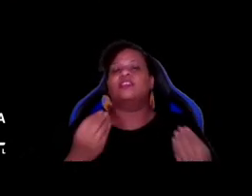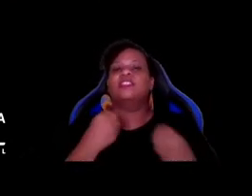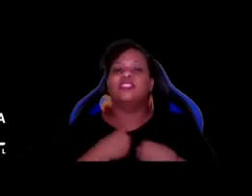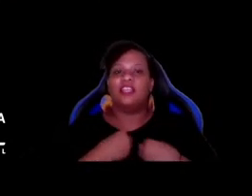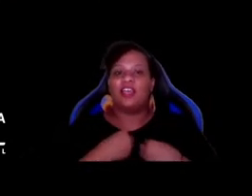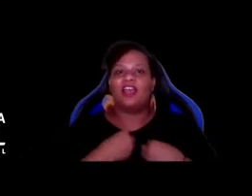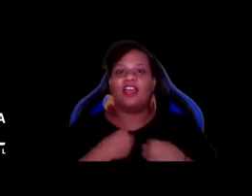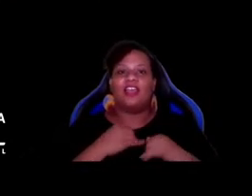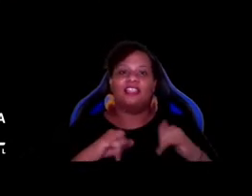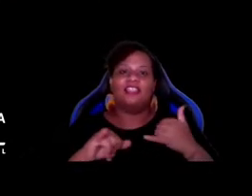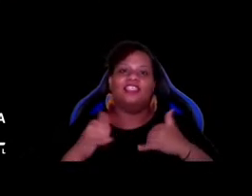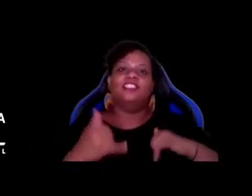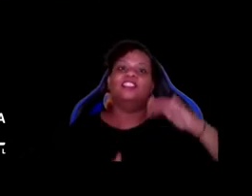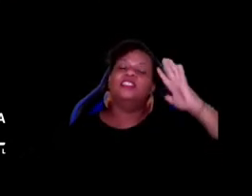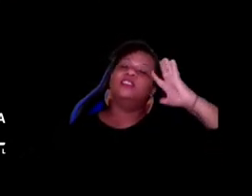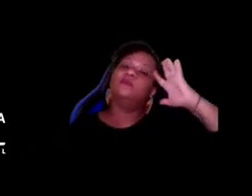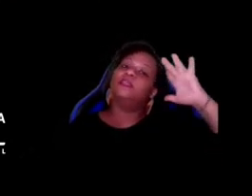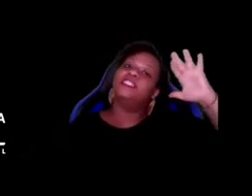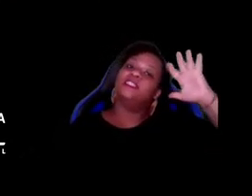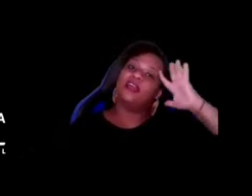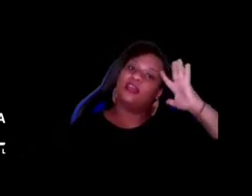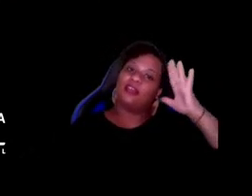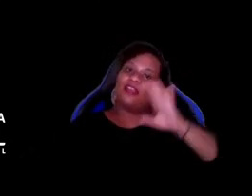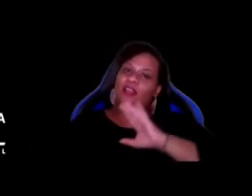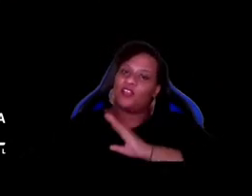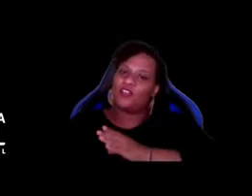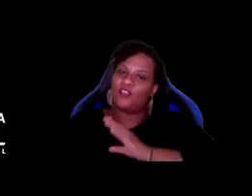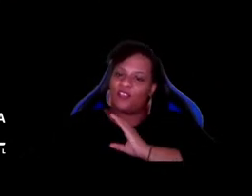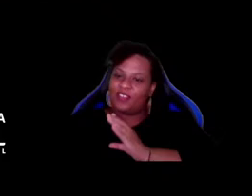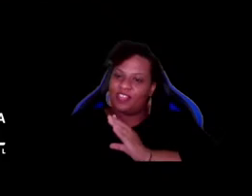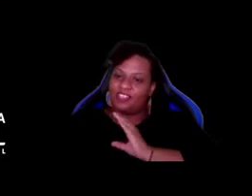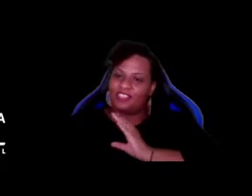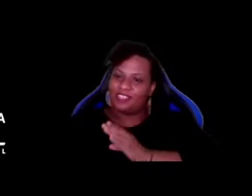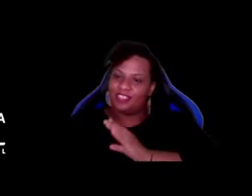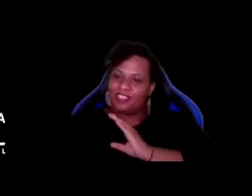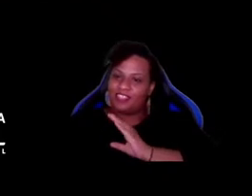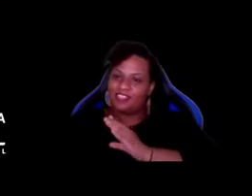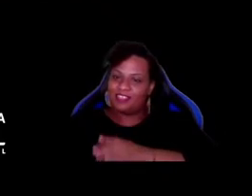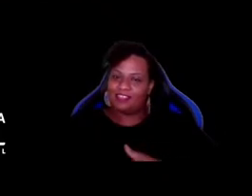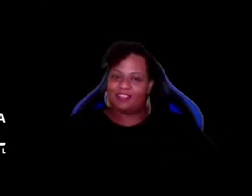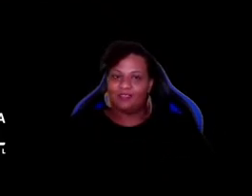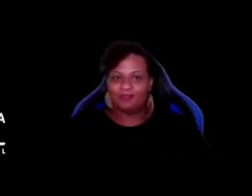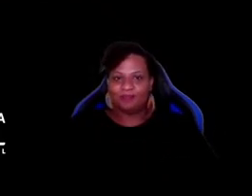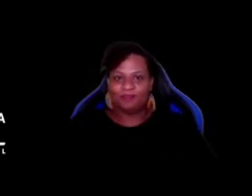o nosso pensamento, o nosso coração. E segundo